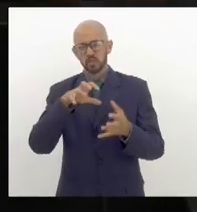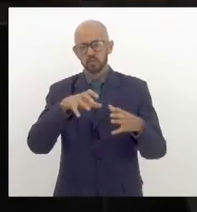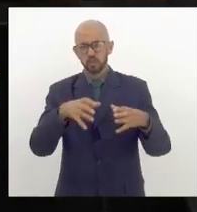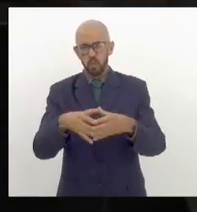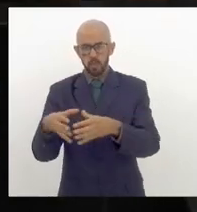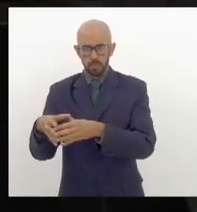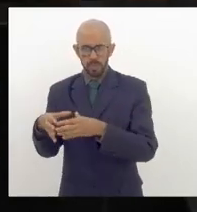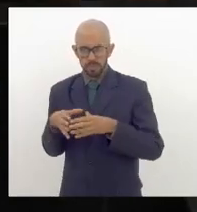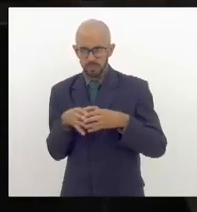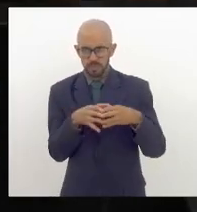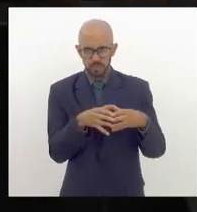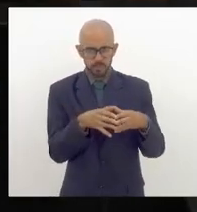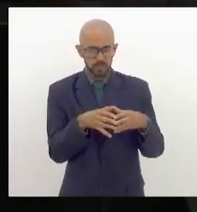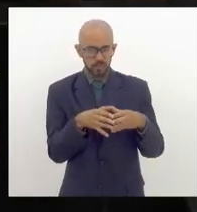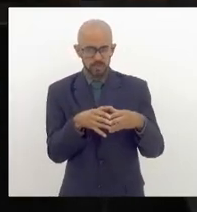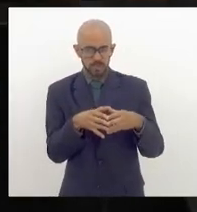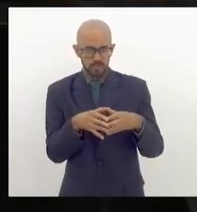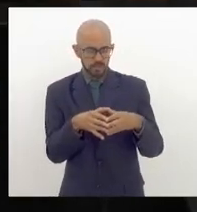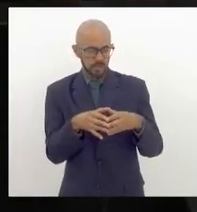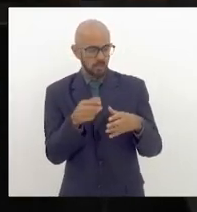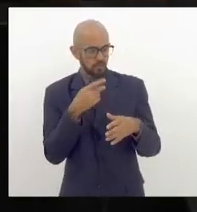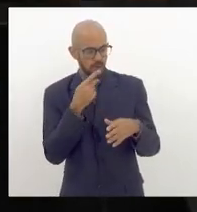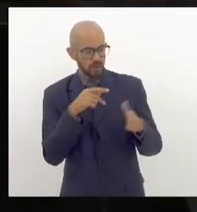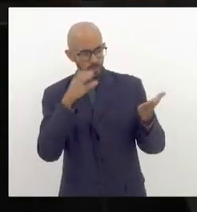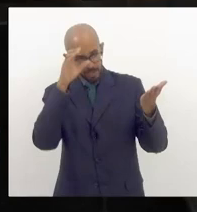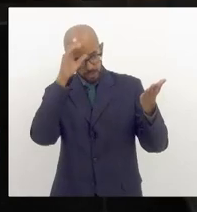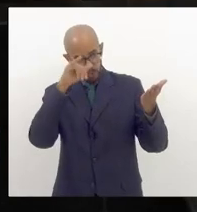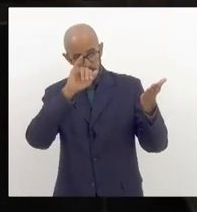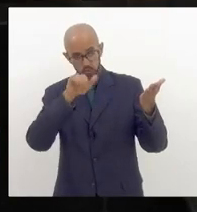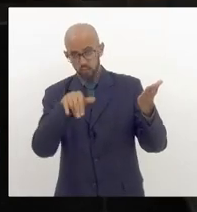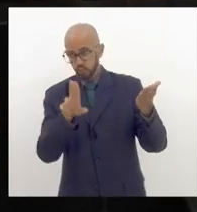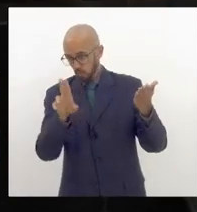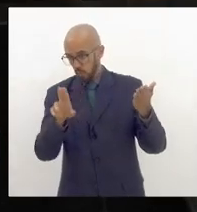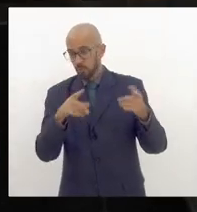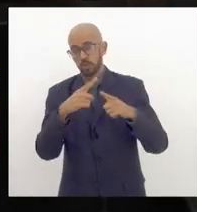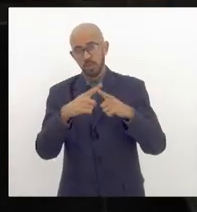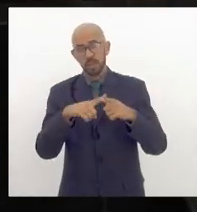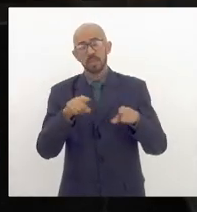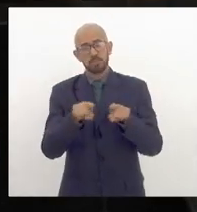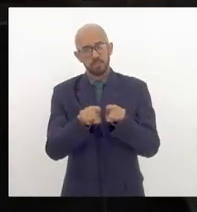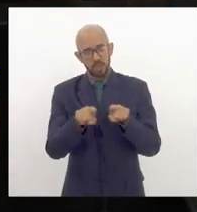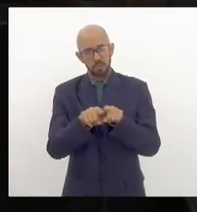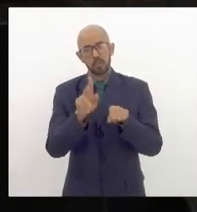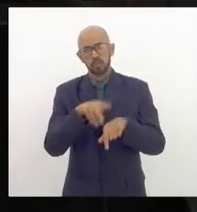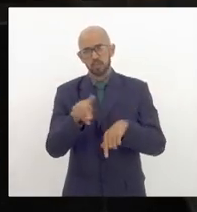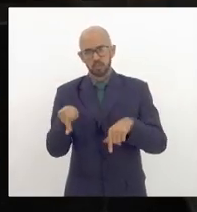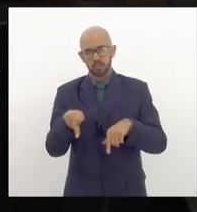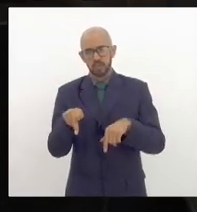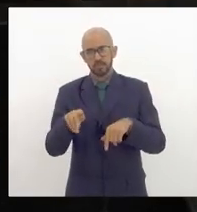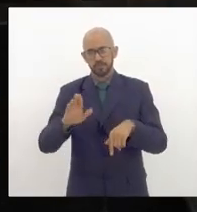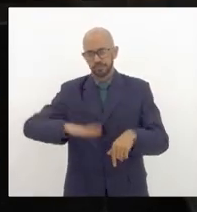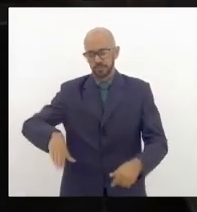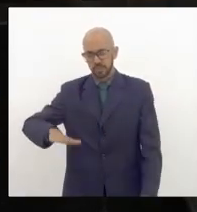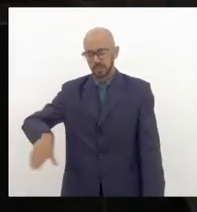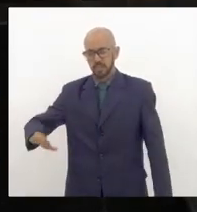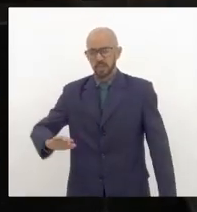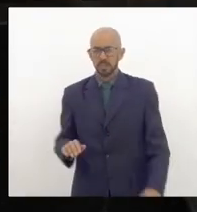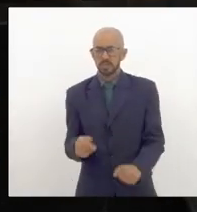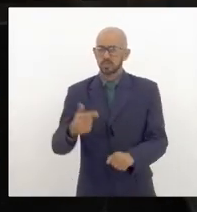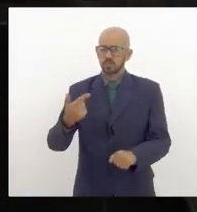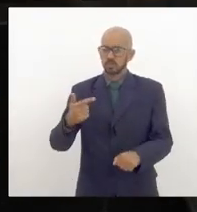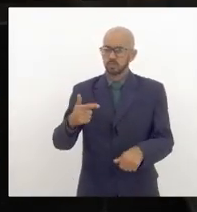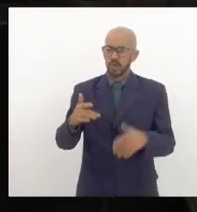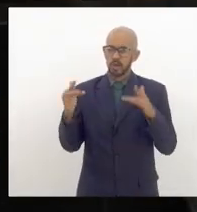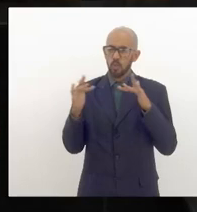abrupta de Patati azul eu falo para debutante azul como com tranquilidade que também a professora né crianças que passaram dois anos sem a